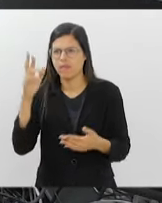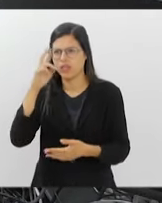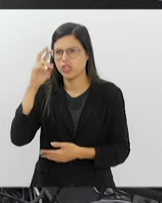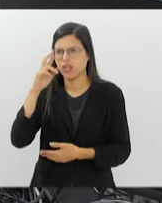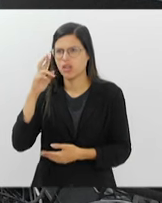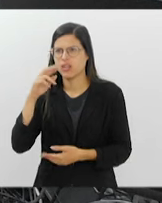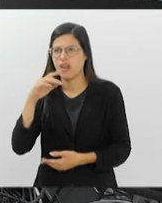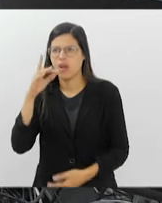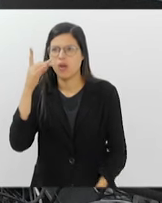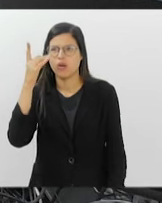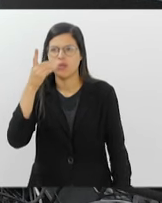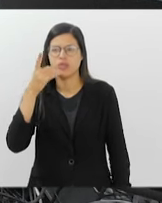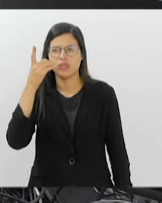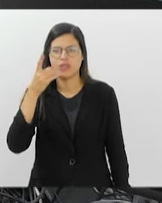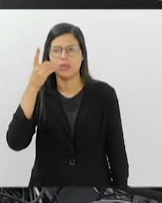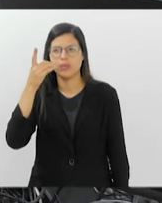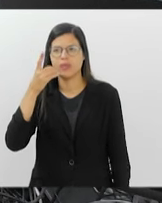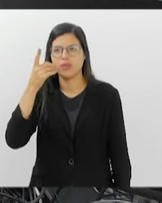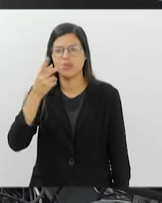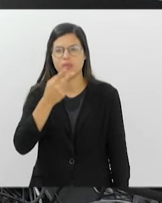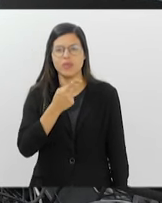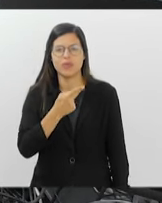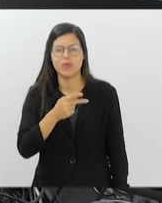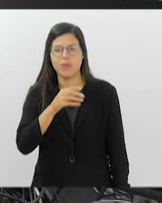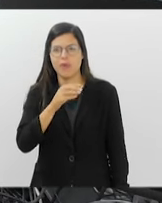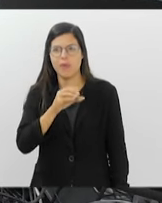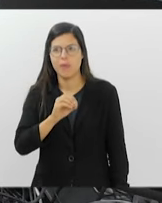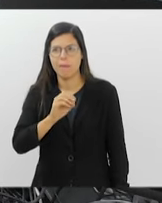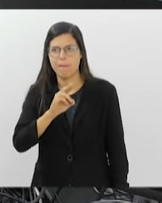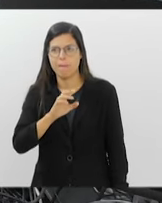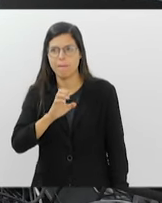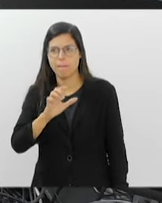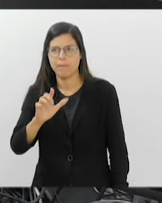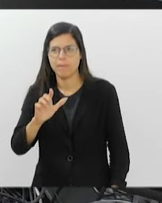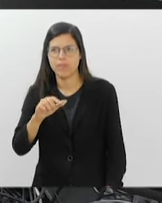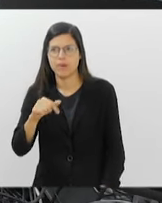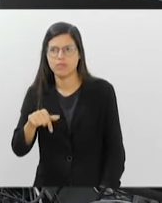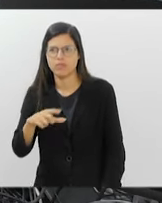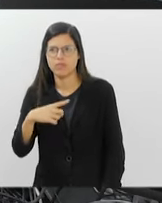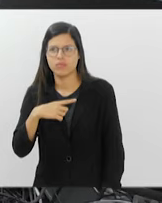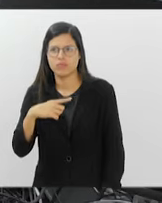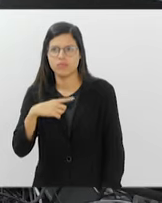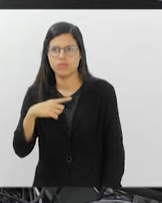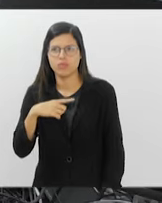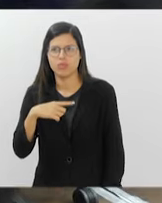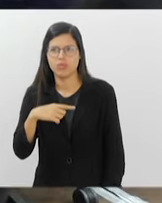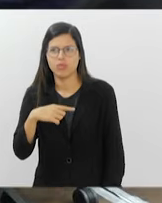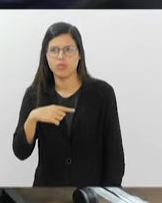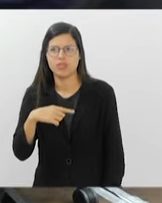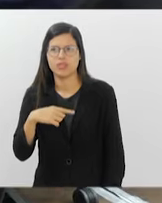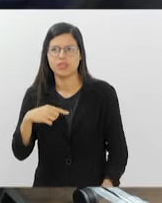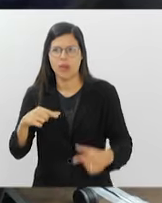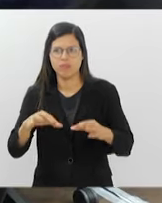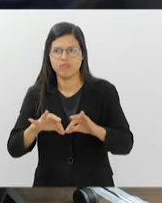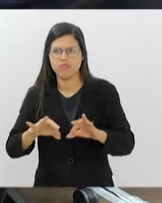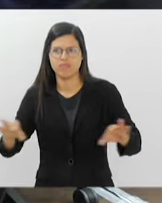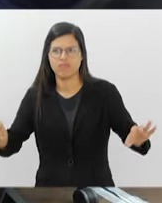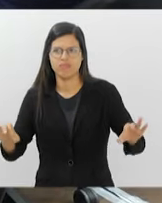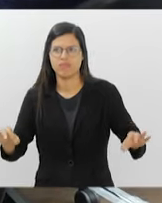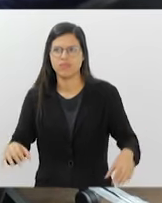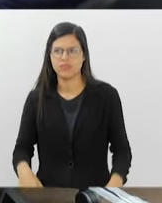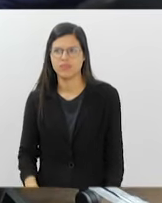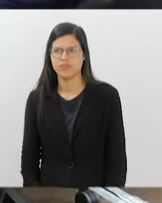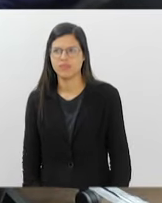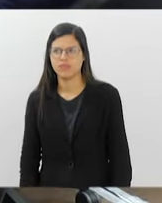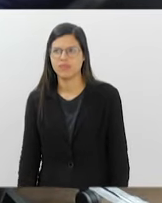pobel trouxe uma trena interessante será que vai dar para medir o camarote do governador eu acho que pela informação que eu tenho que